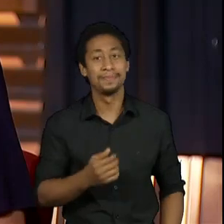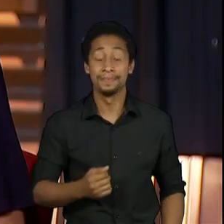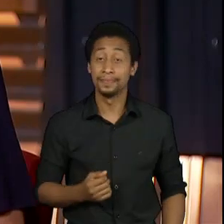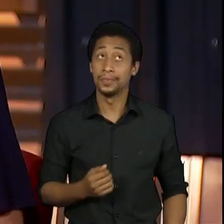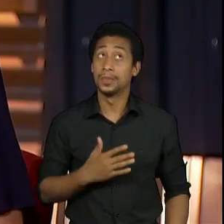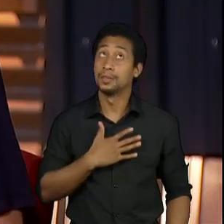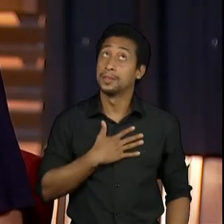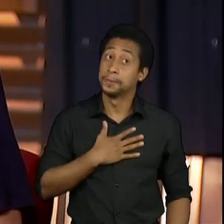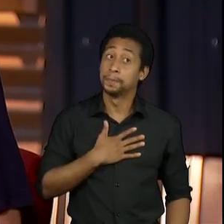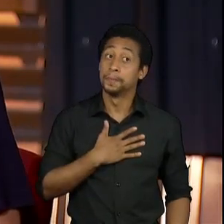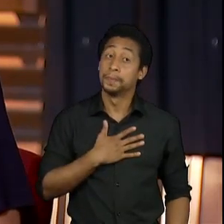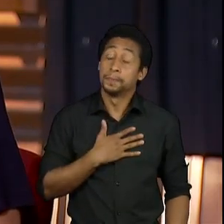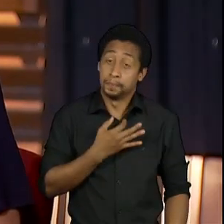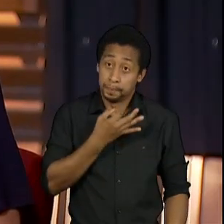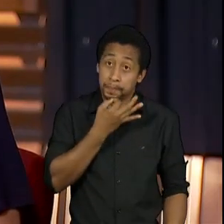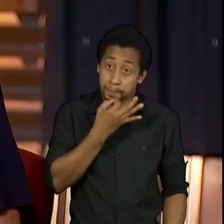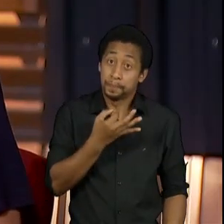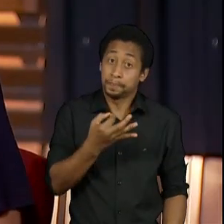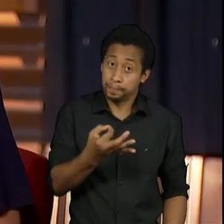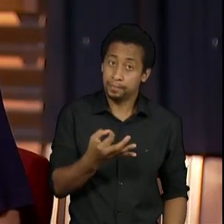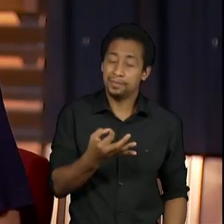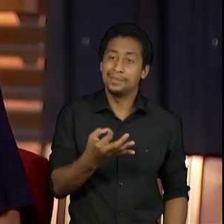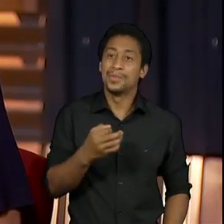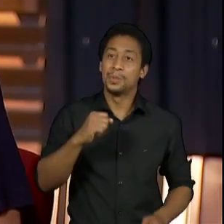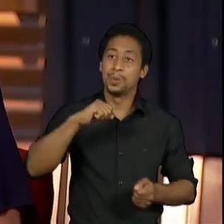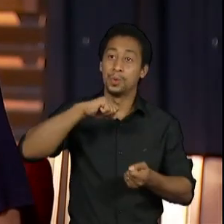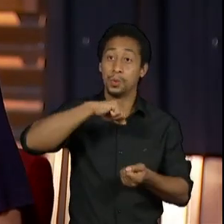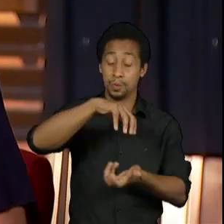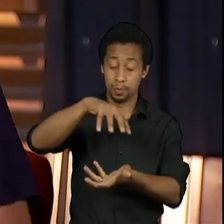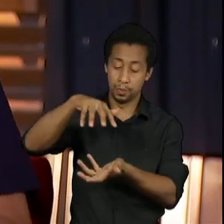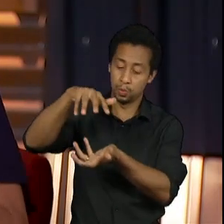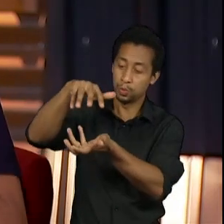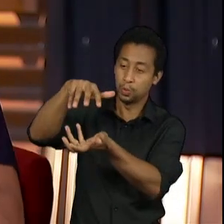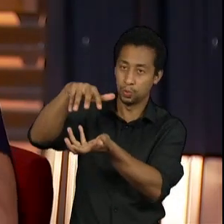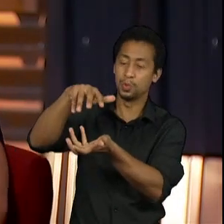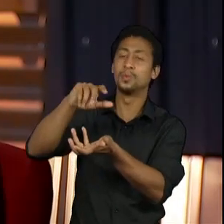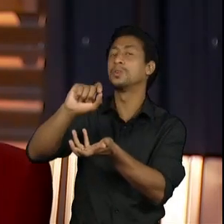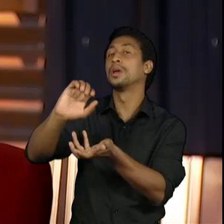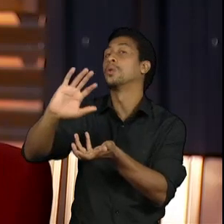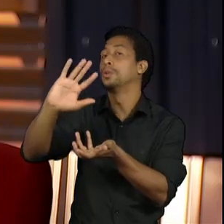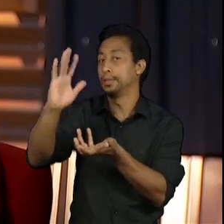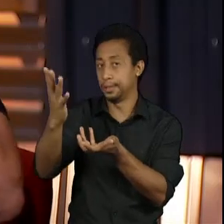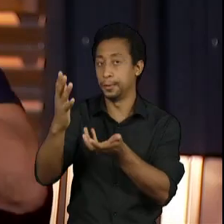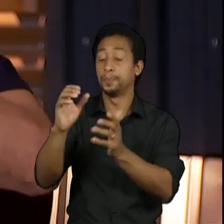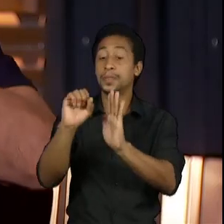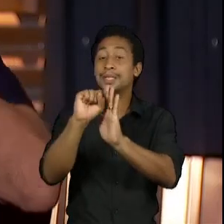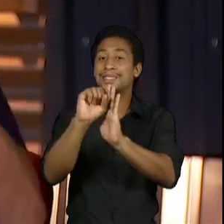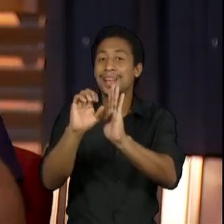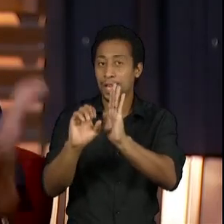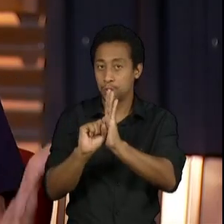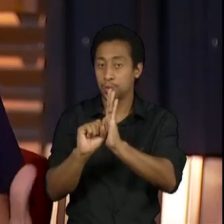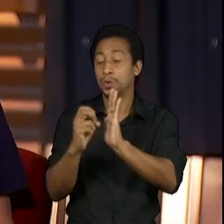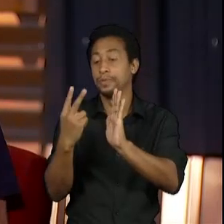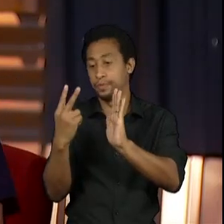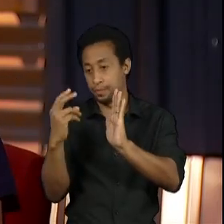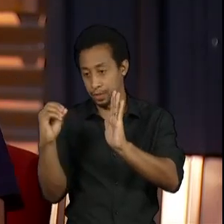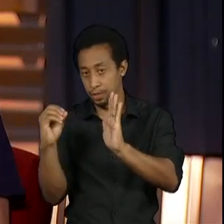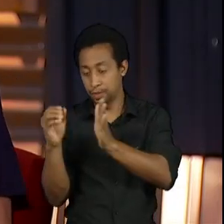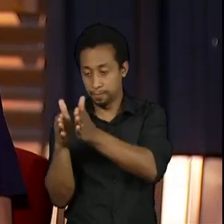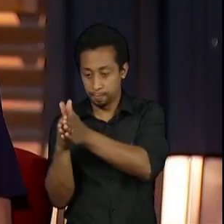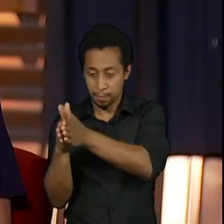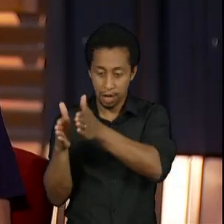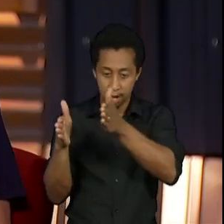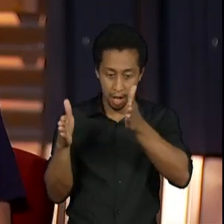que o mundo, o século XX para o século XXI, é um mundo de grandes